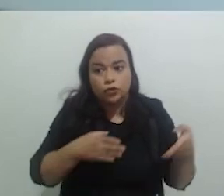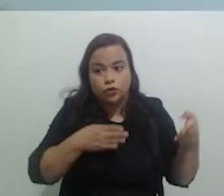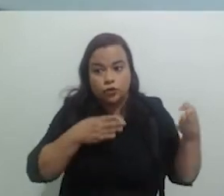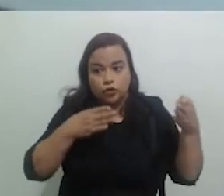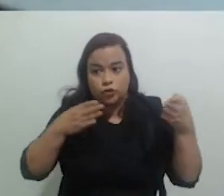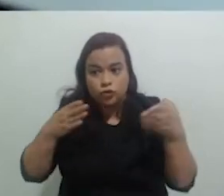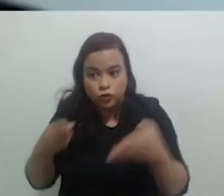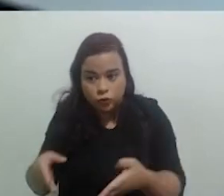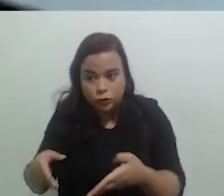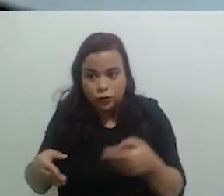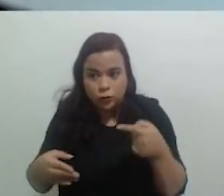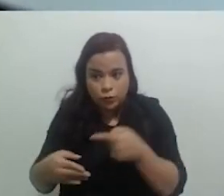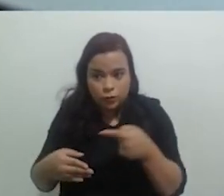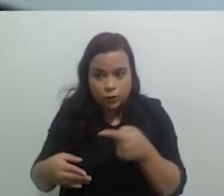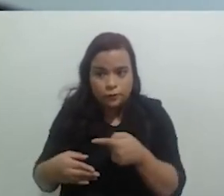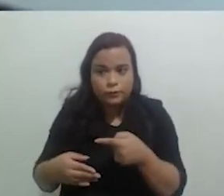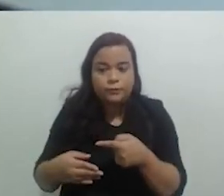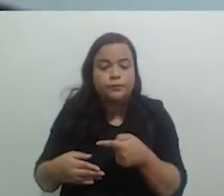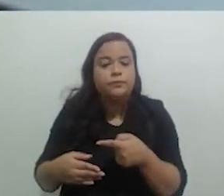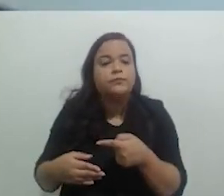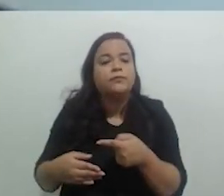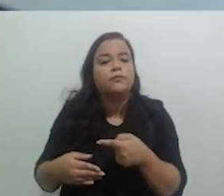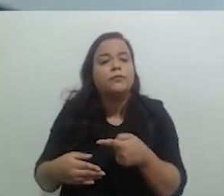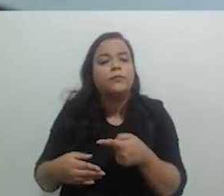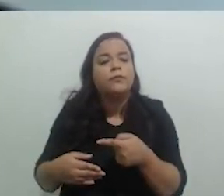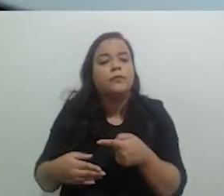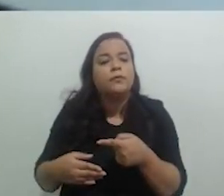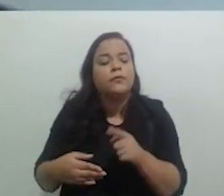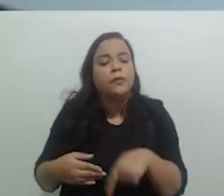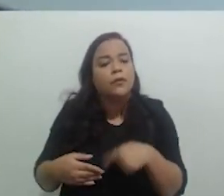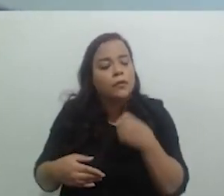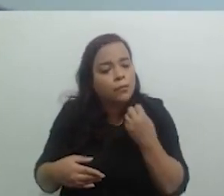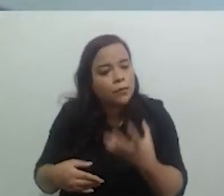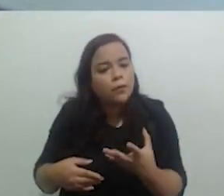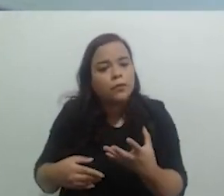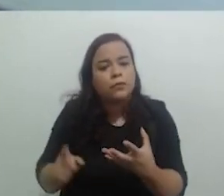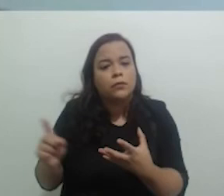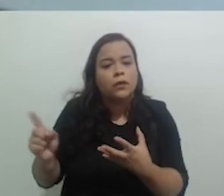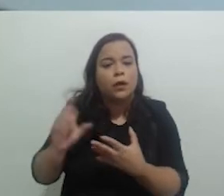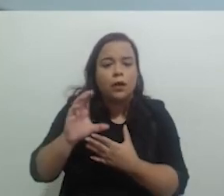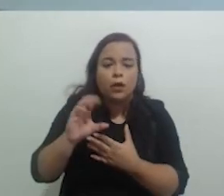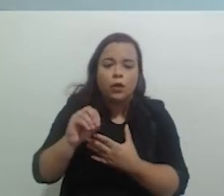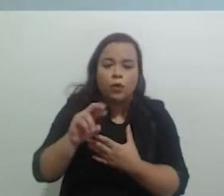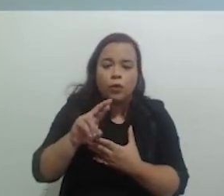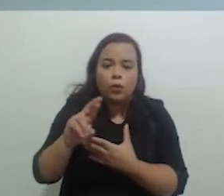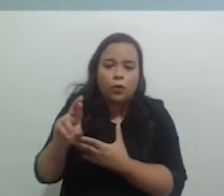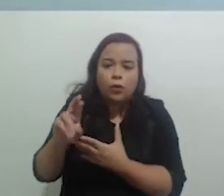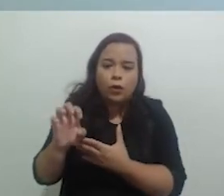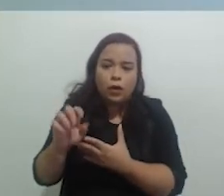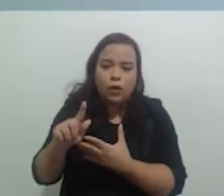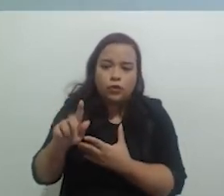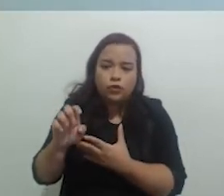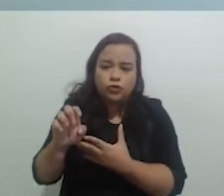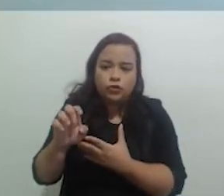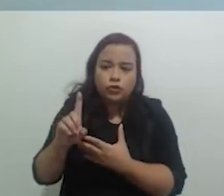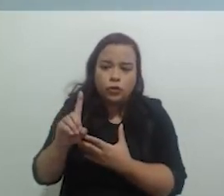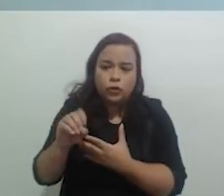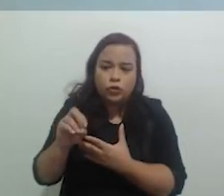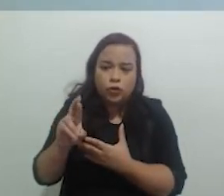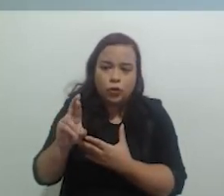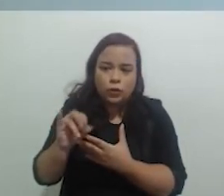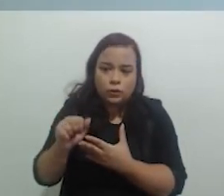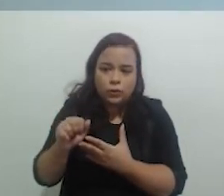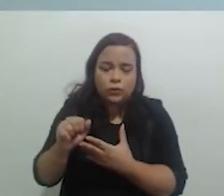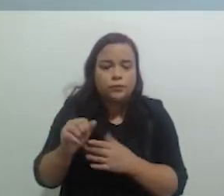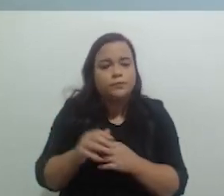na corregedoria, o desembargador Dilerman decidiu a respeito, dizendo que o ato era